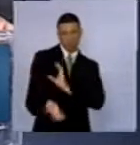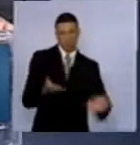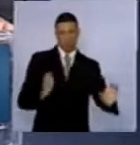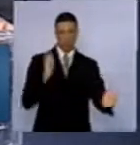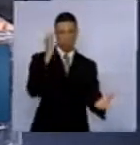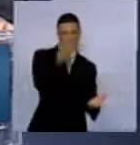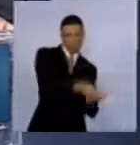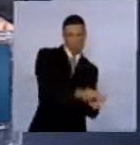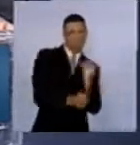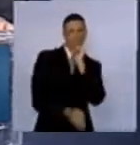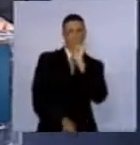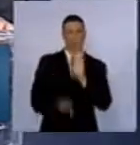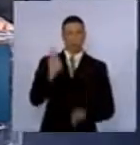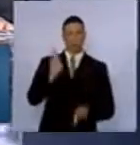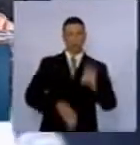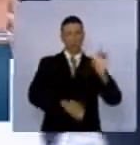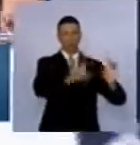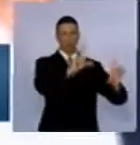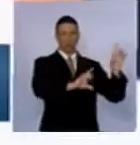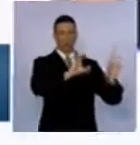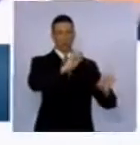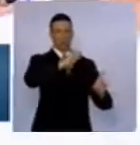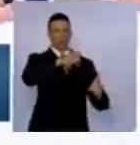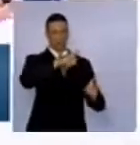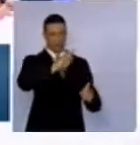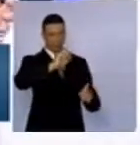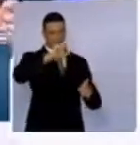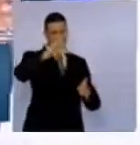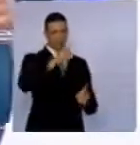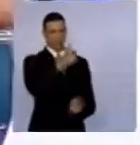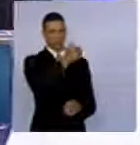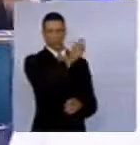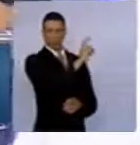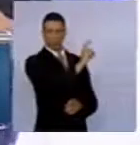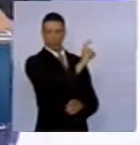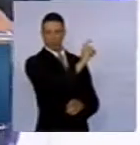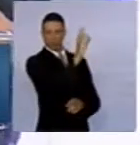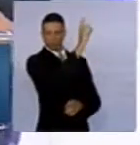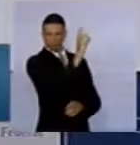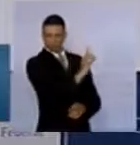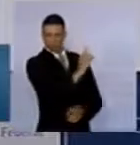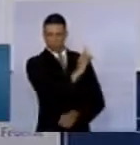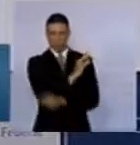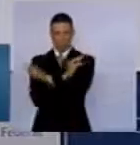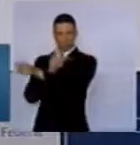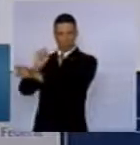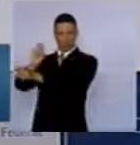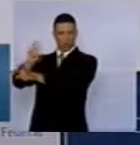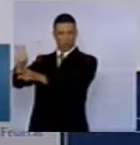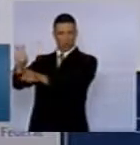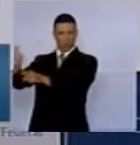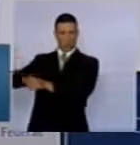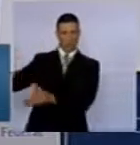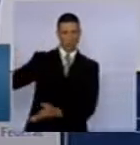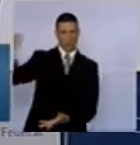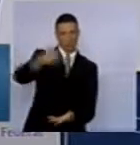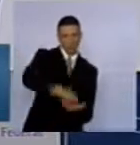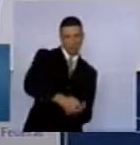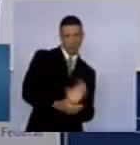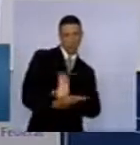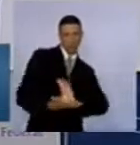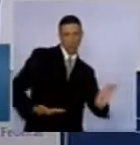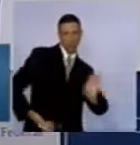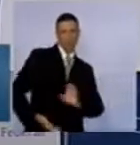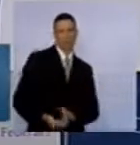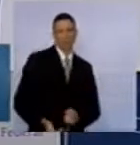bancar apenas 15% disso. 85% pode vir do recurso do próprio povo brasileiro. Então, nada mais justo do que ele possa